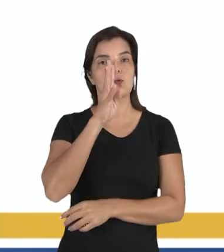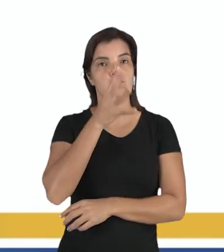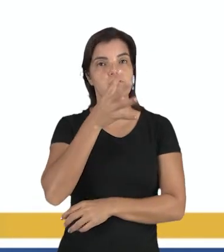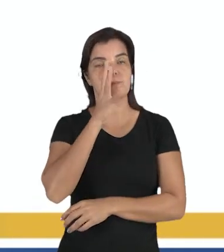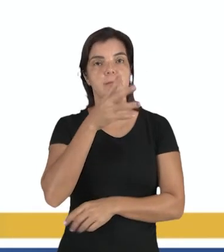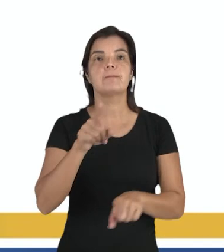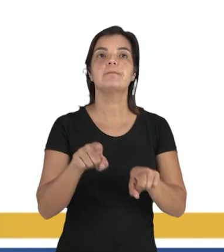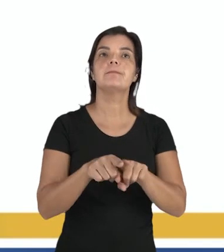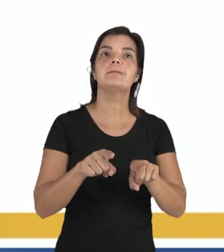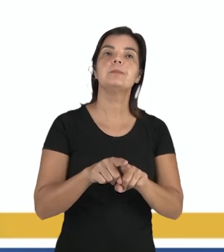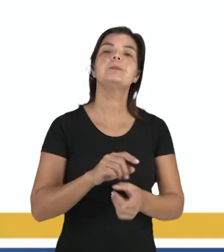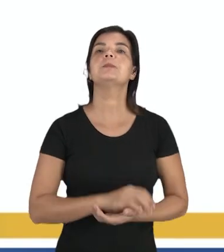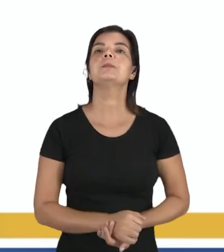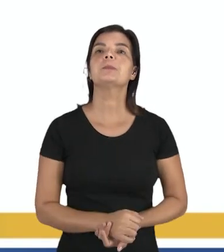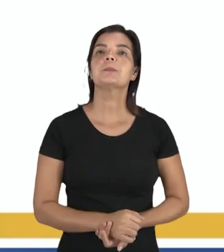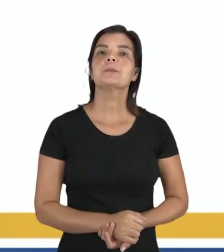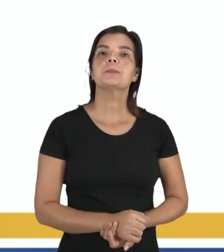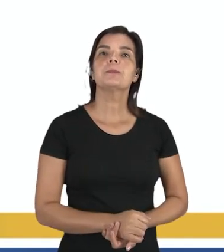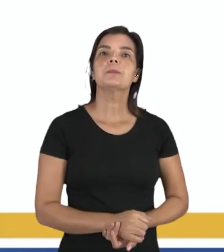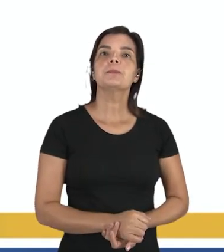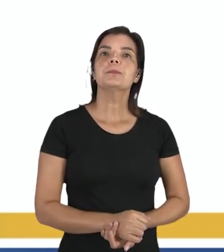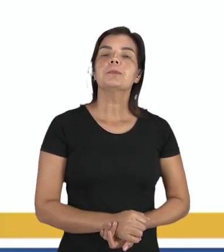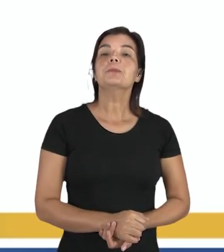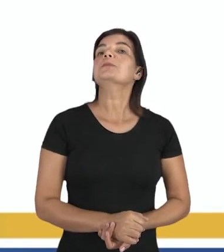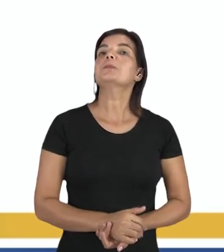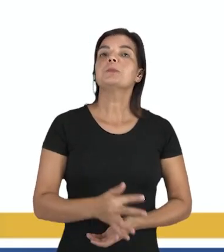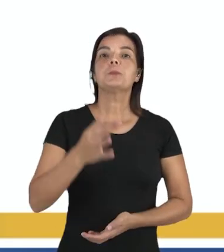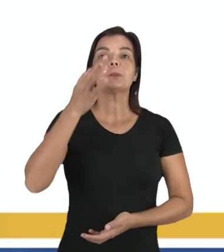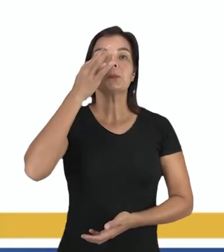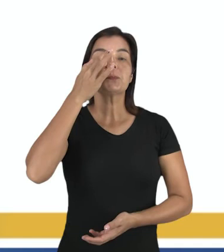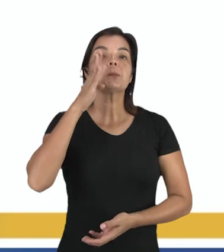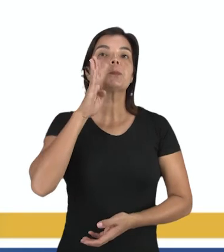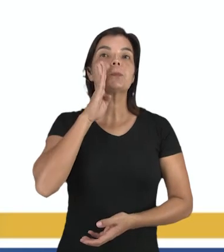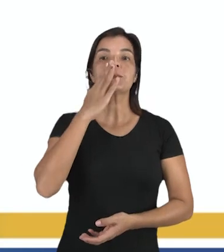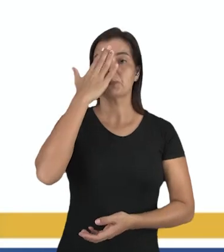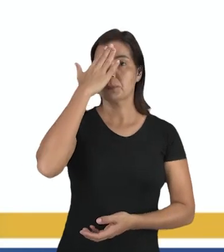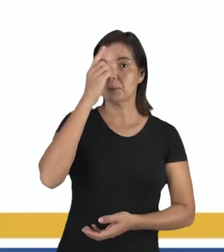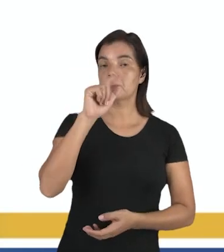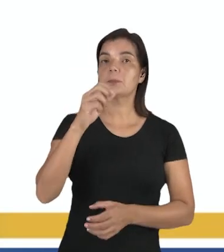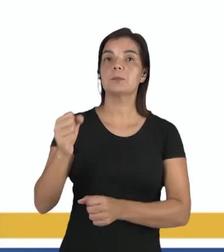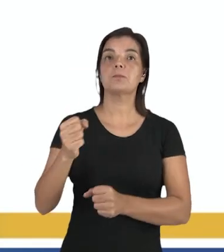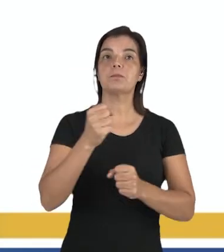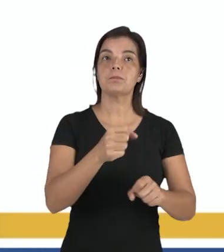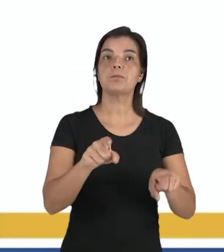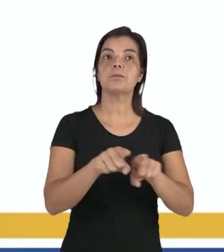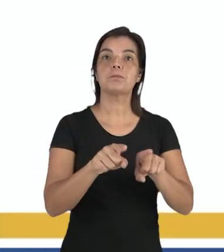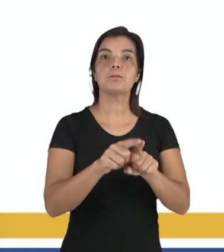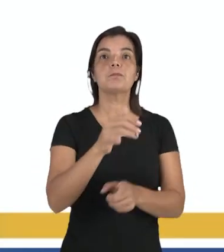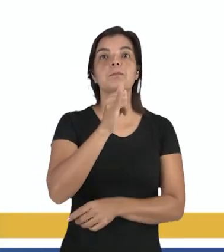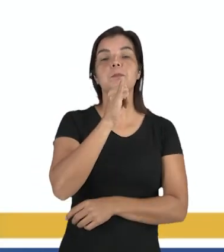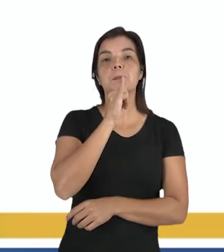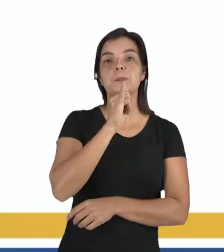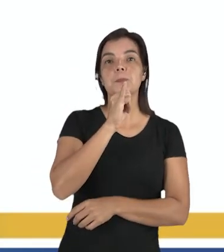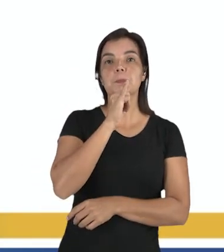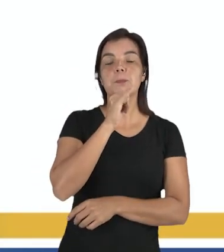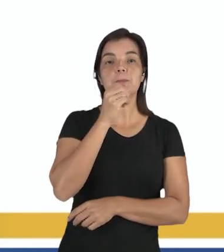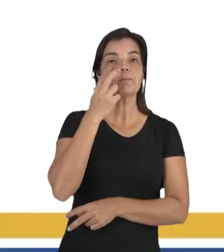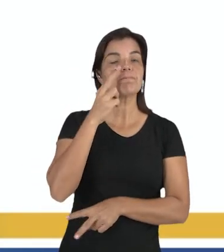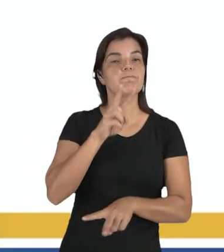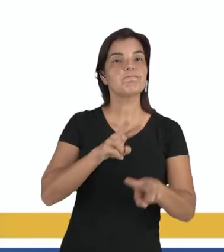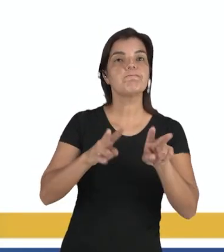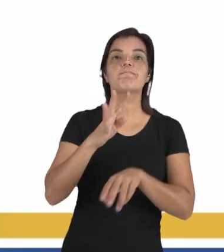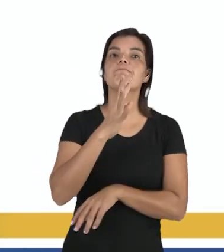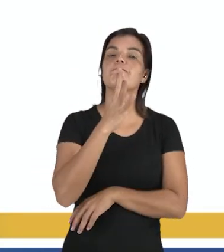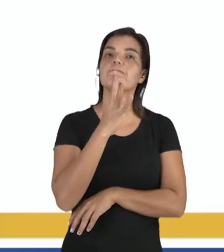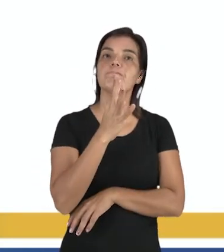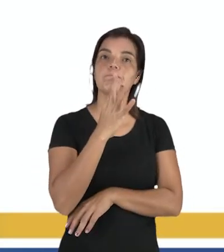críticas. Então, Francis Bacon aí, saber é poder. Por exemplo, pela ótica, pelo